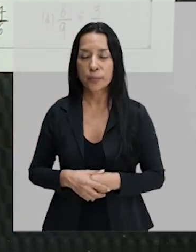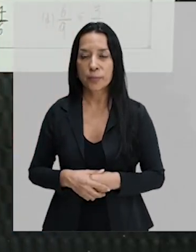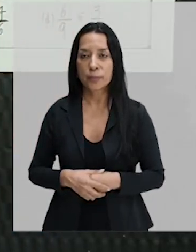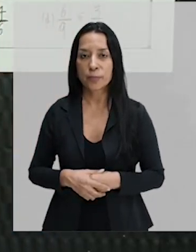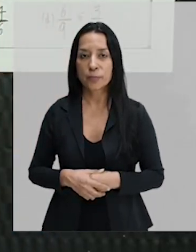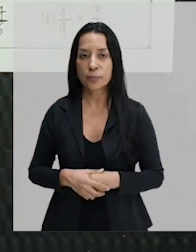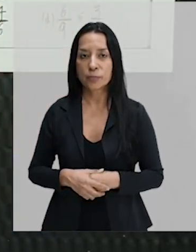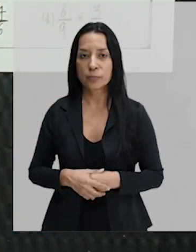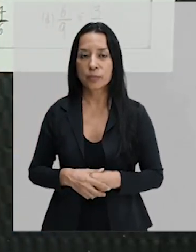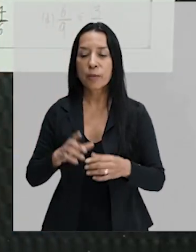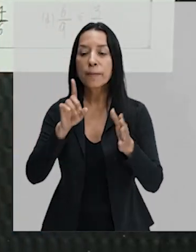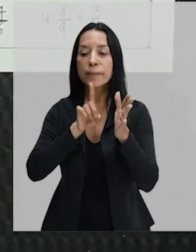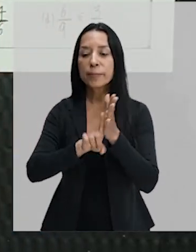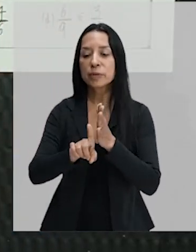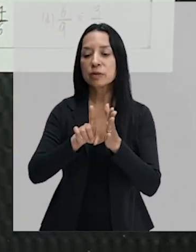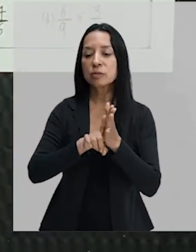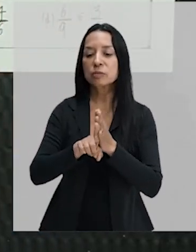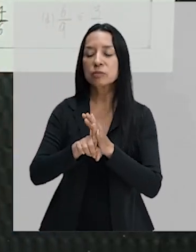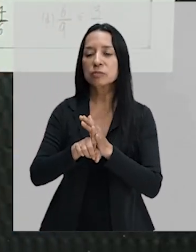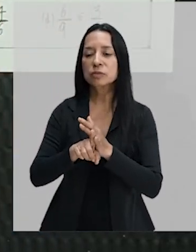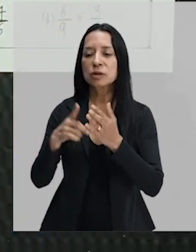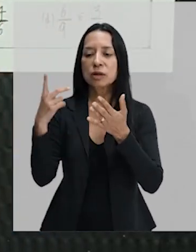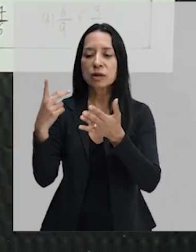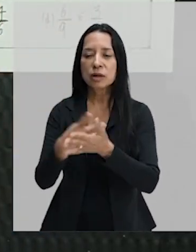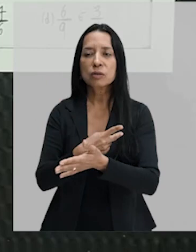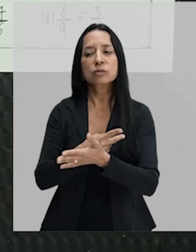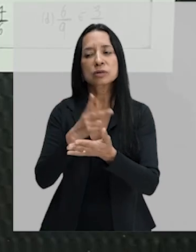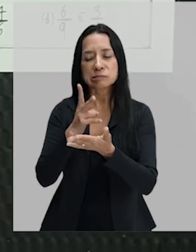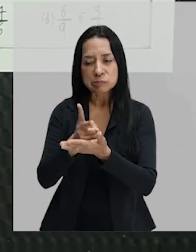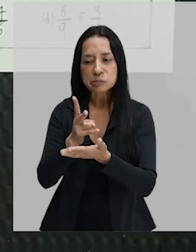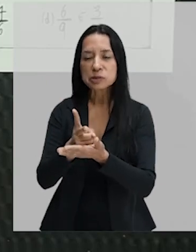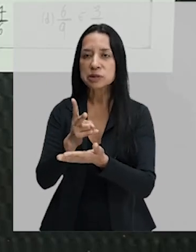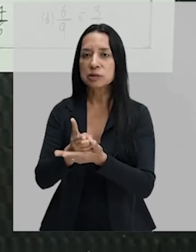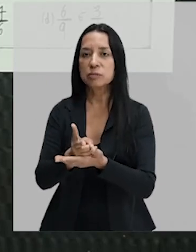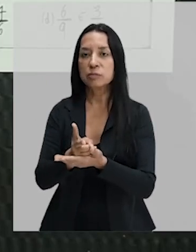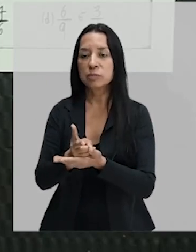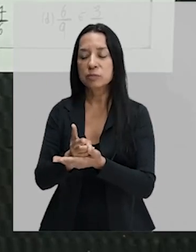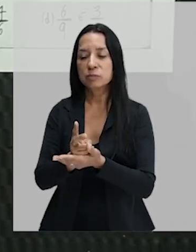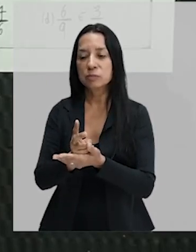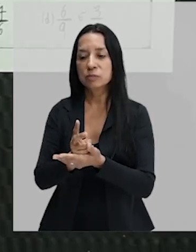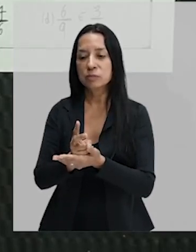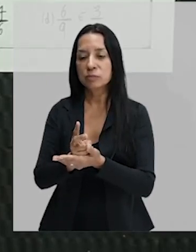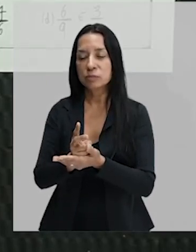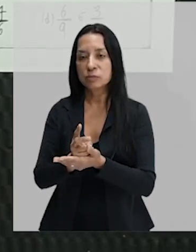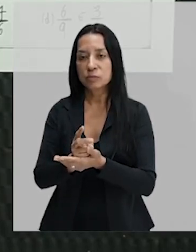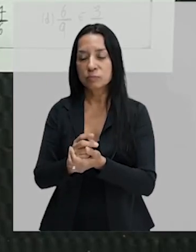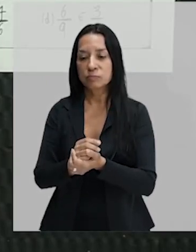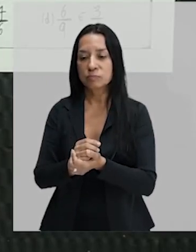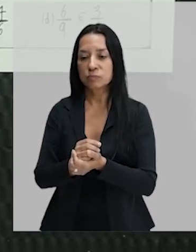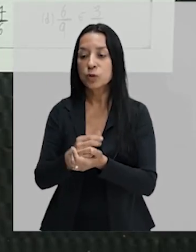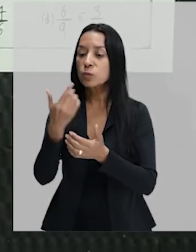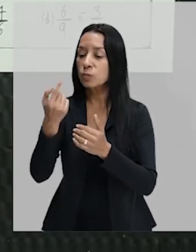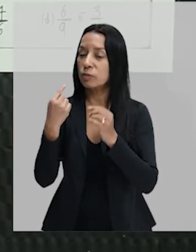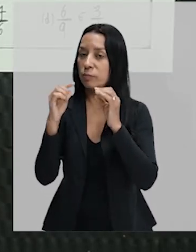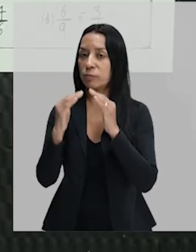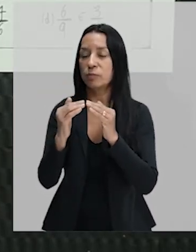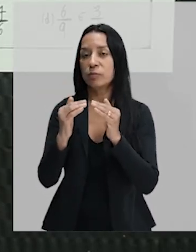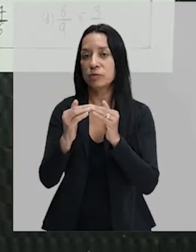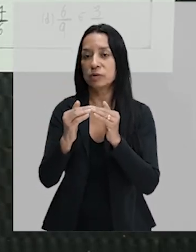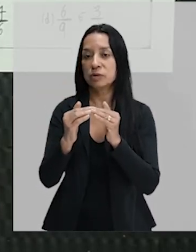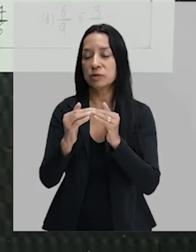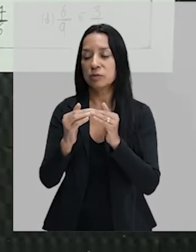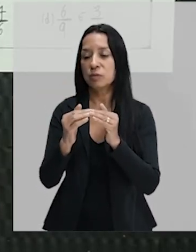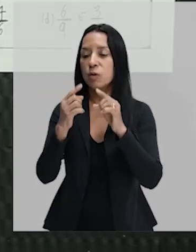Professor, aí eu pergunto, isso vai acontecer sempre, professor, toda vez em uma proporção,